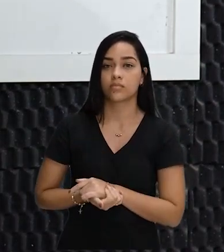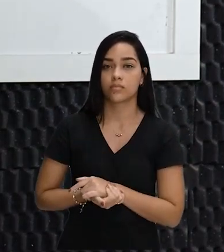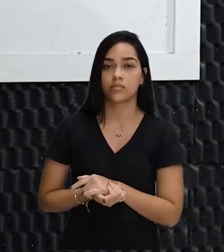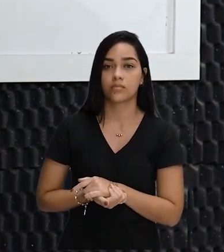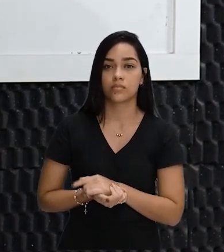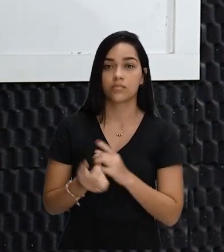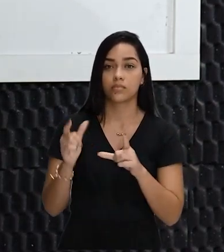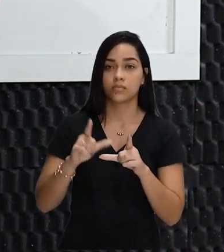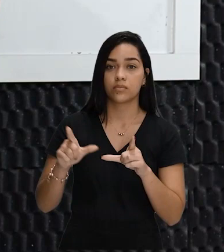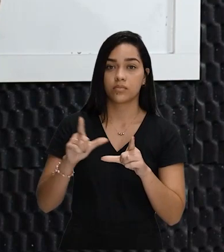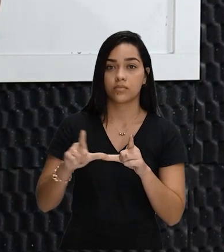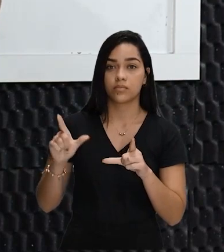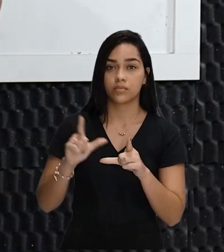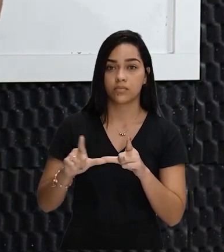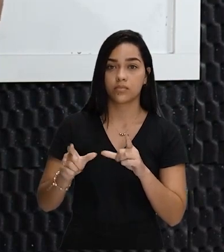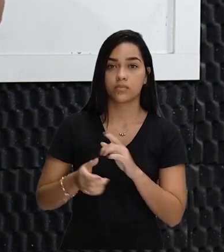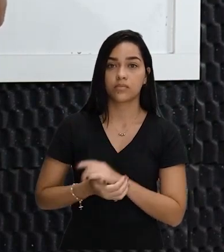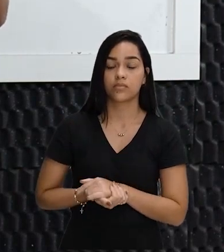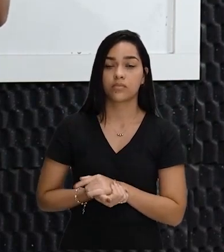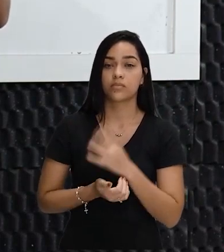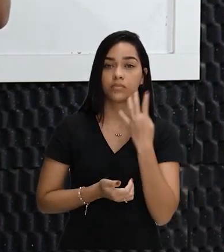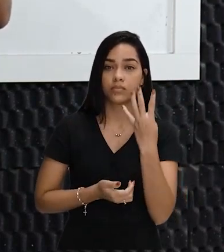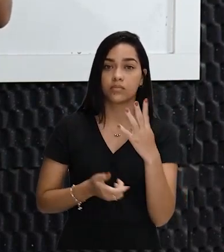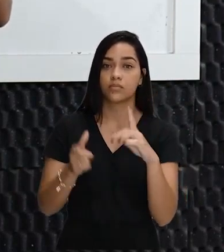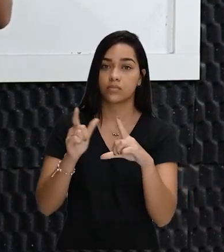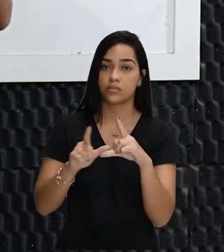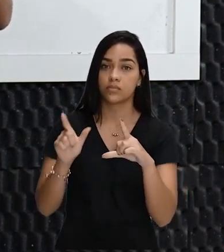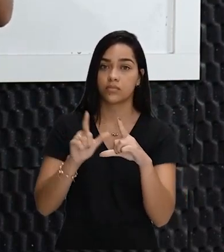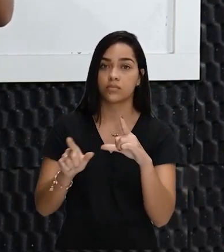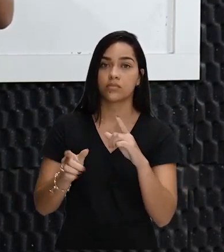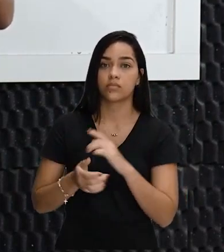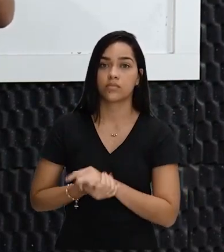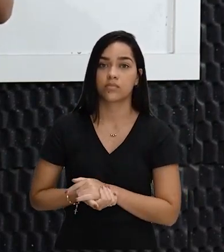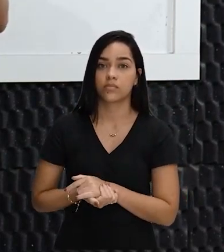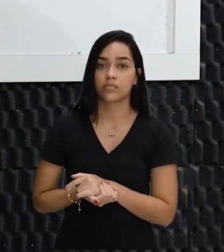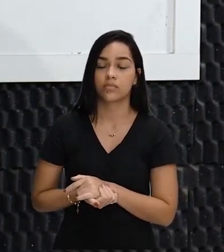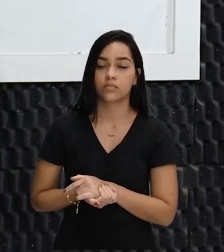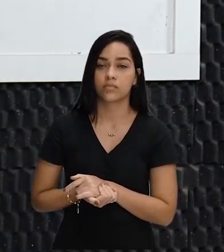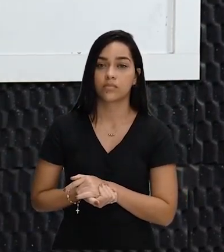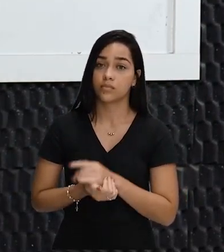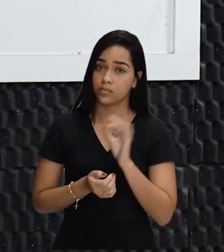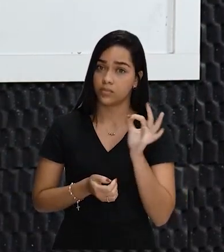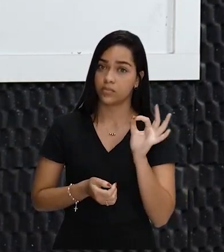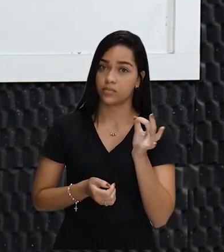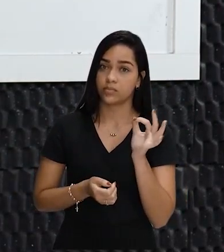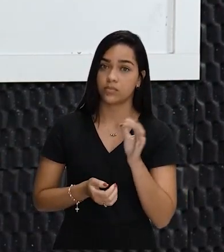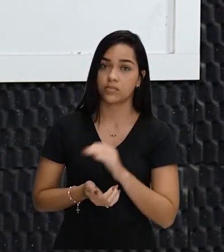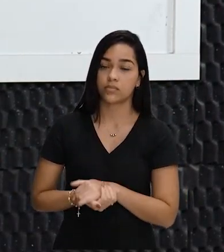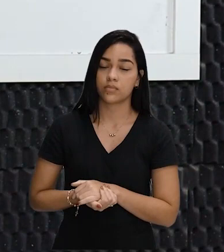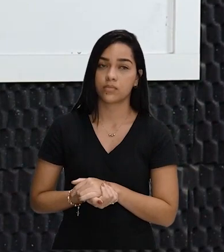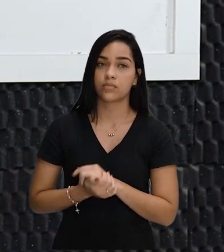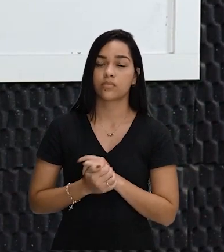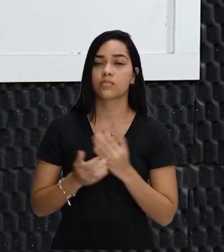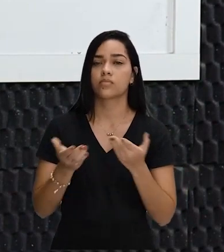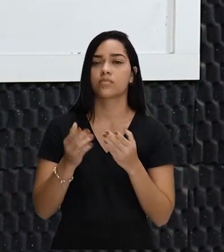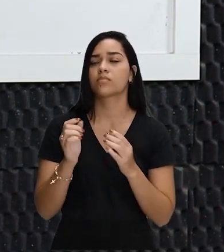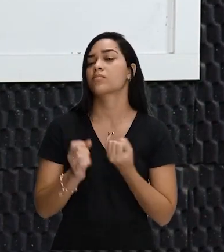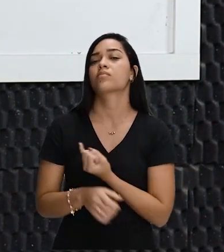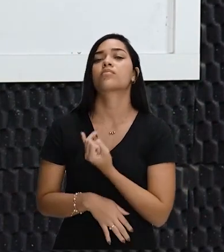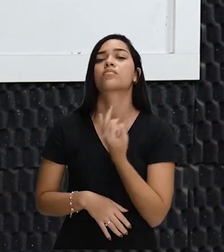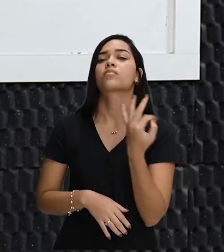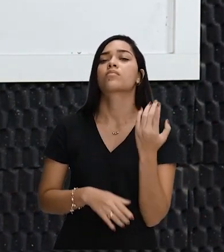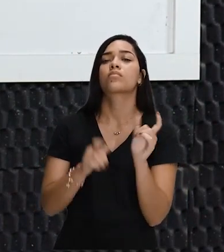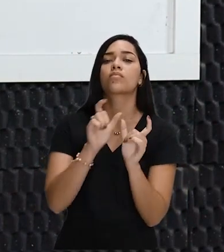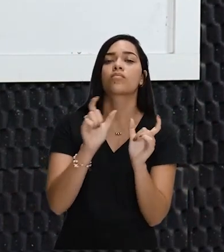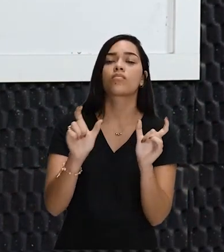palavras com quatro letras certo então vamos ver quantas